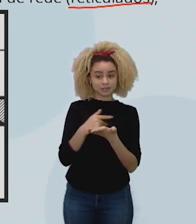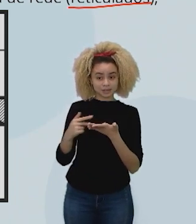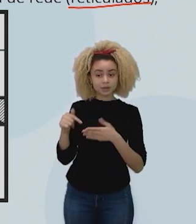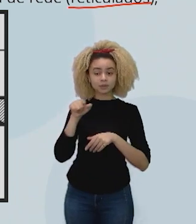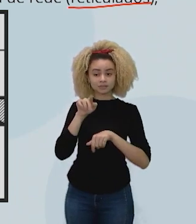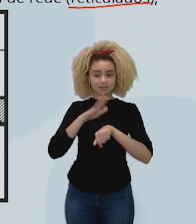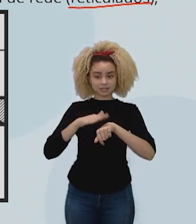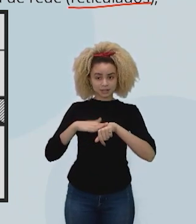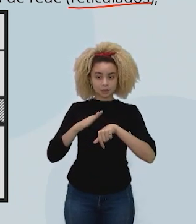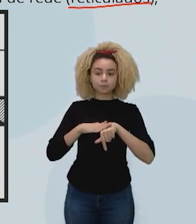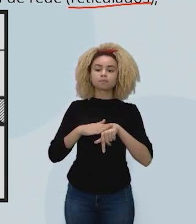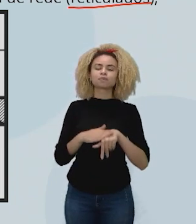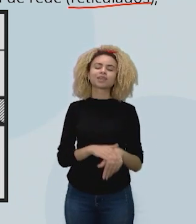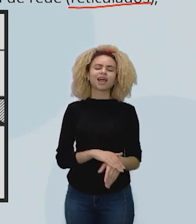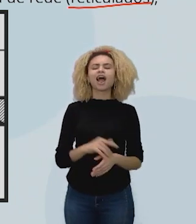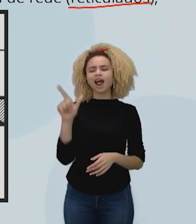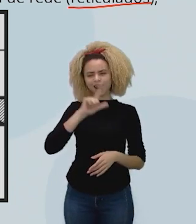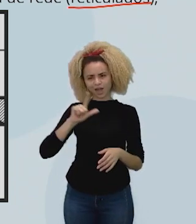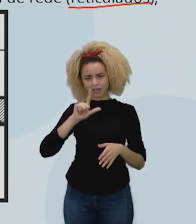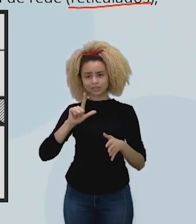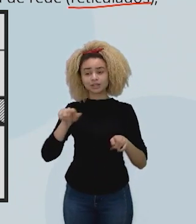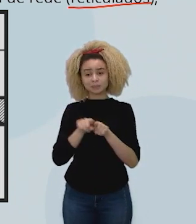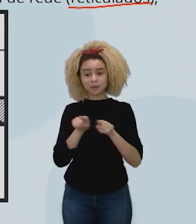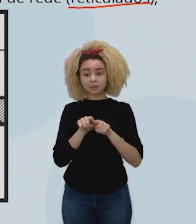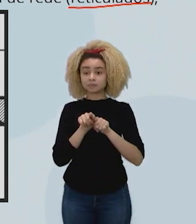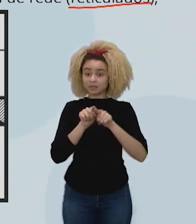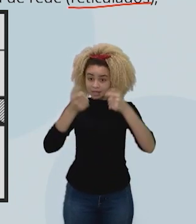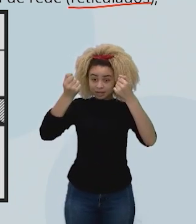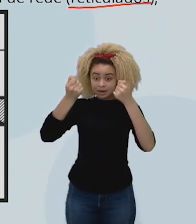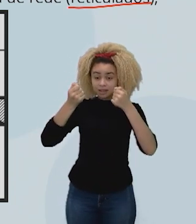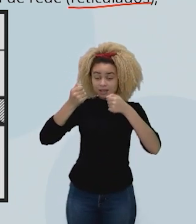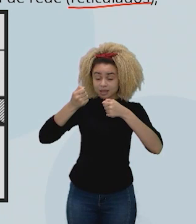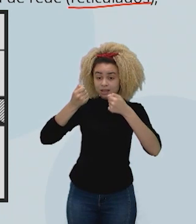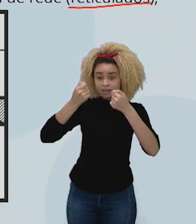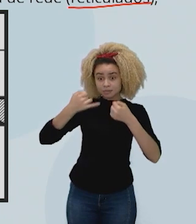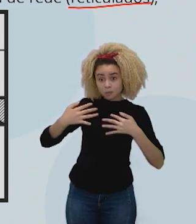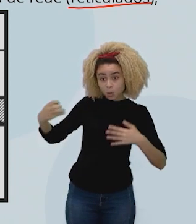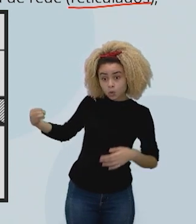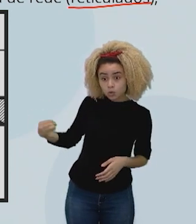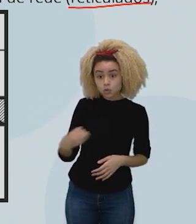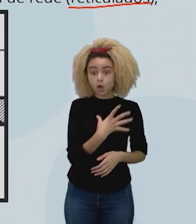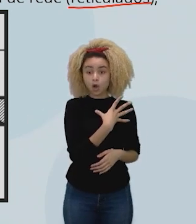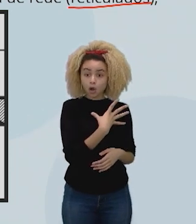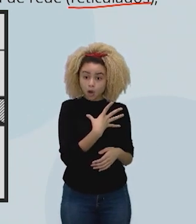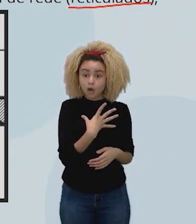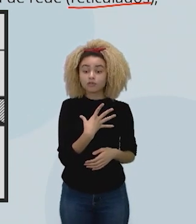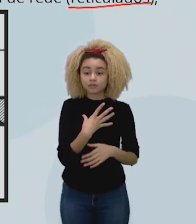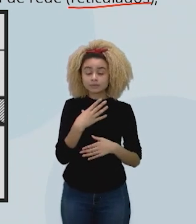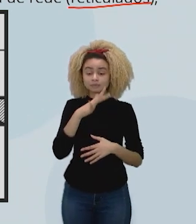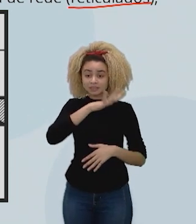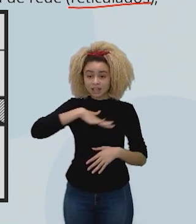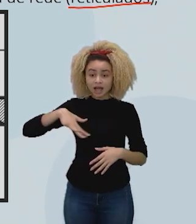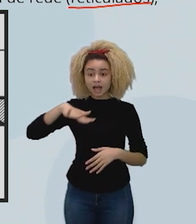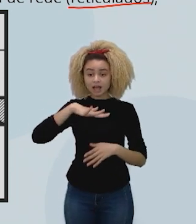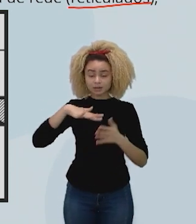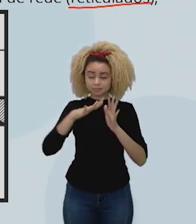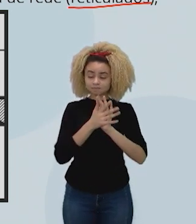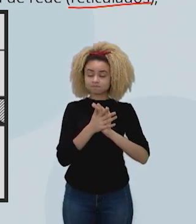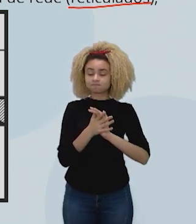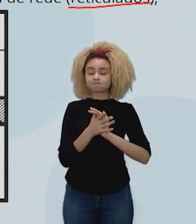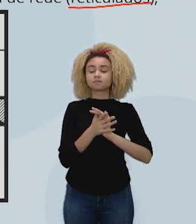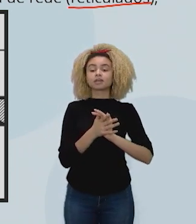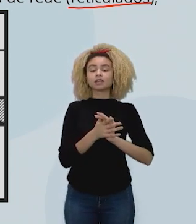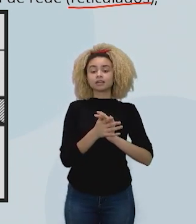bom? E aí, gente, claro, né, ele traz outra coisa que é uma inovação dentro do quadrinho. A